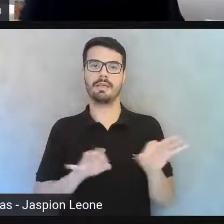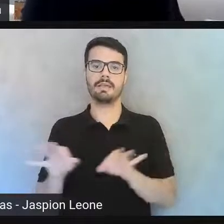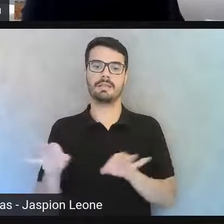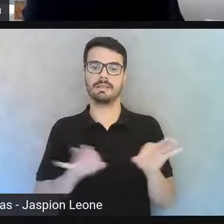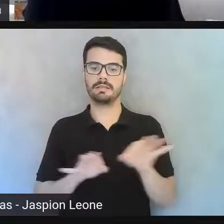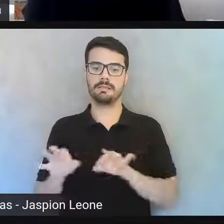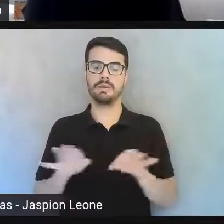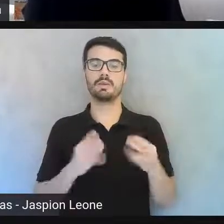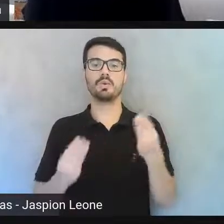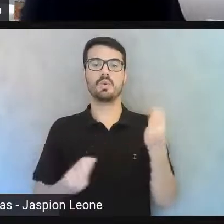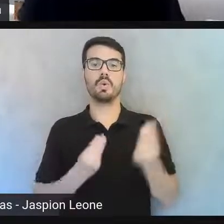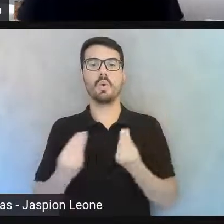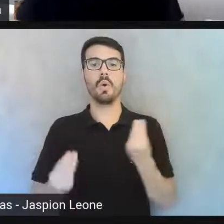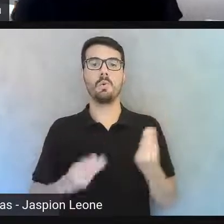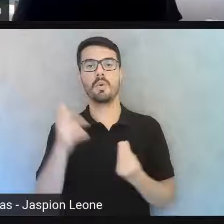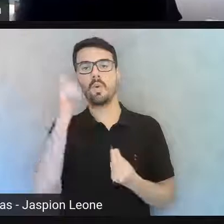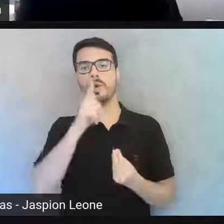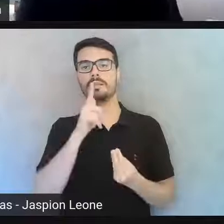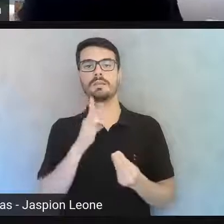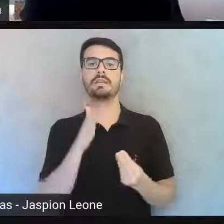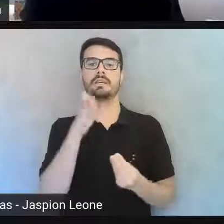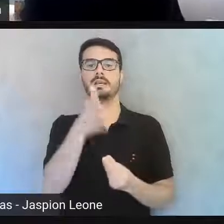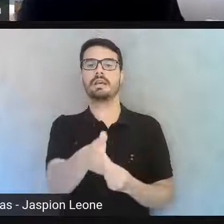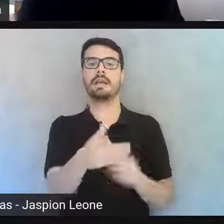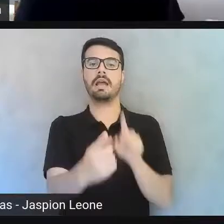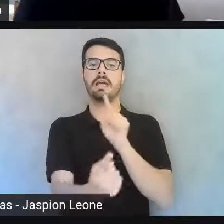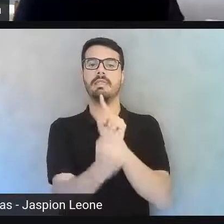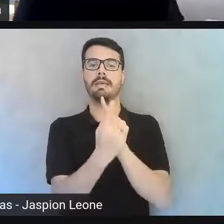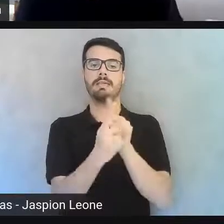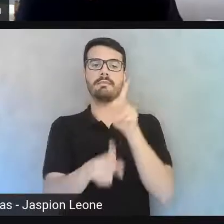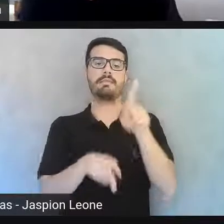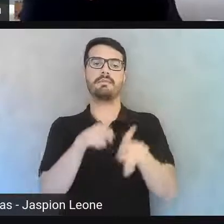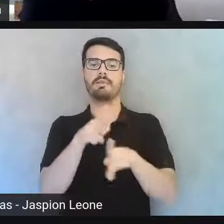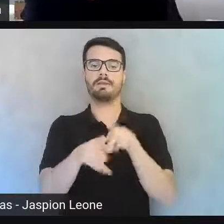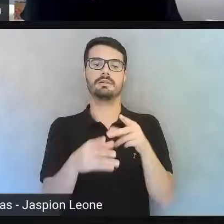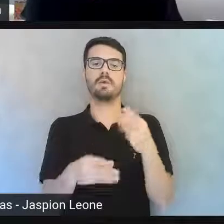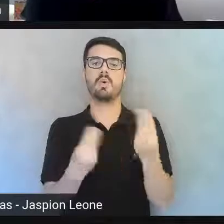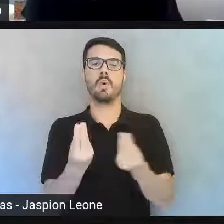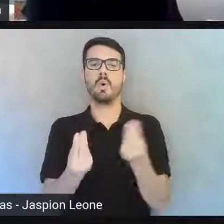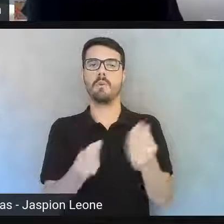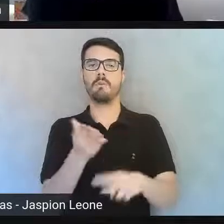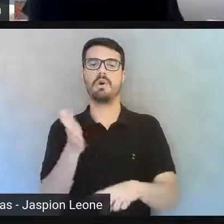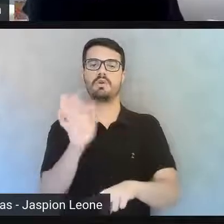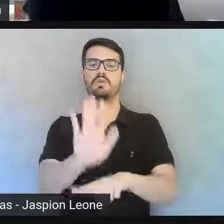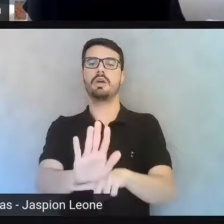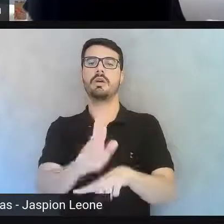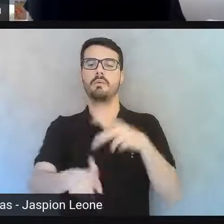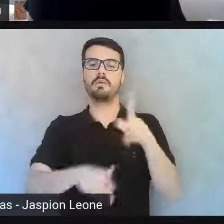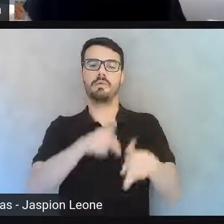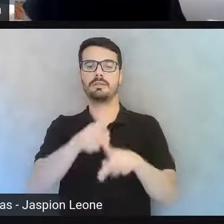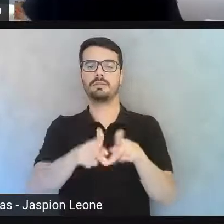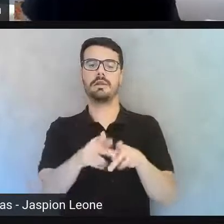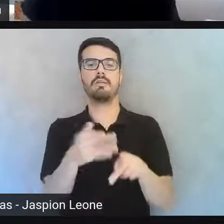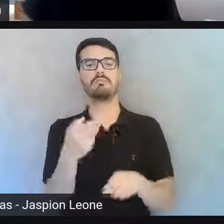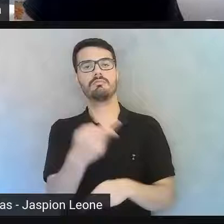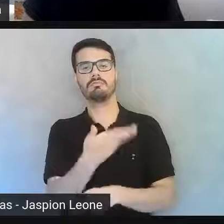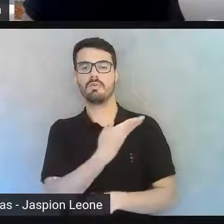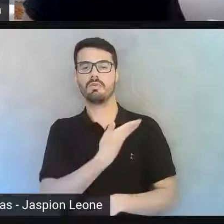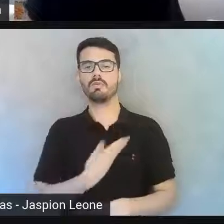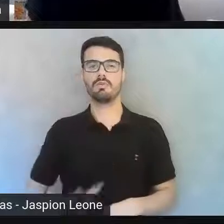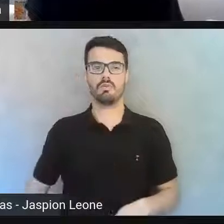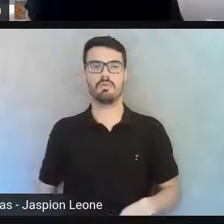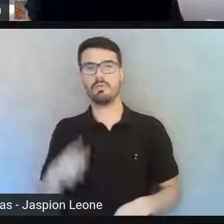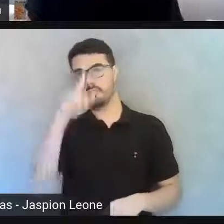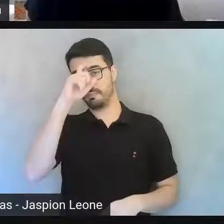a população, como eu atender serviço médico, como eu atender o hospital, frente que também as empresas estavam com